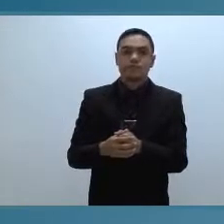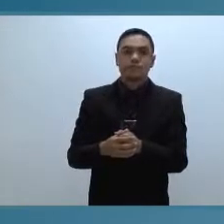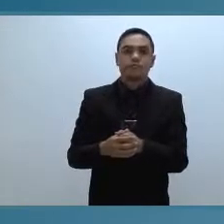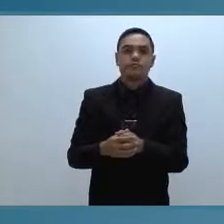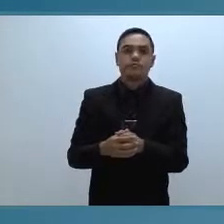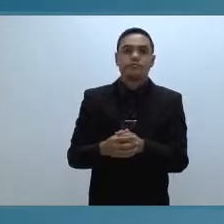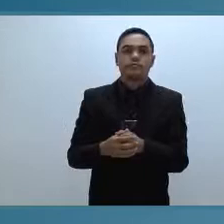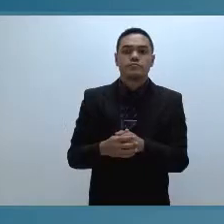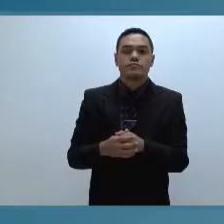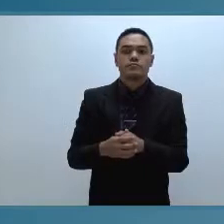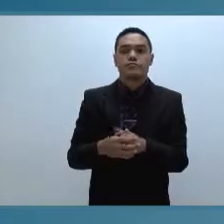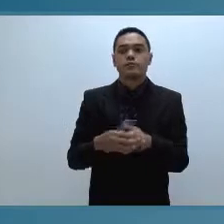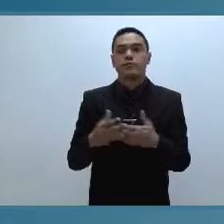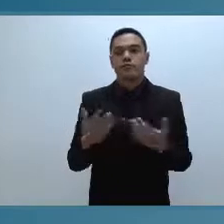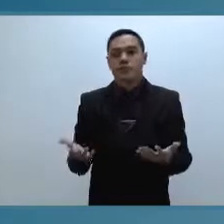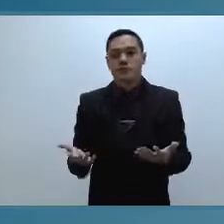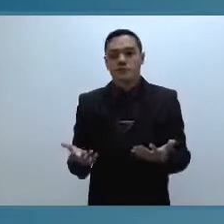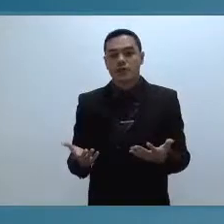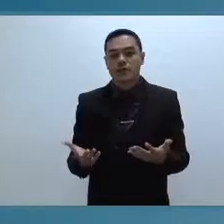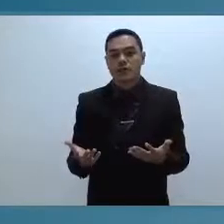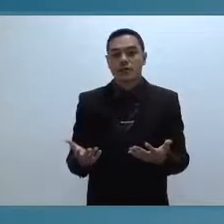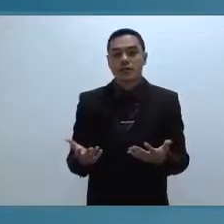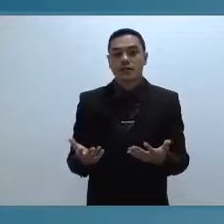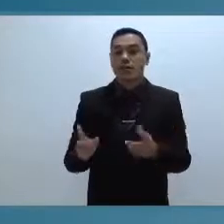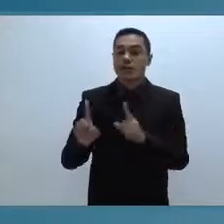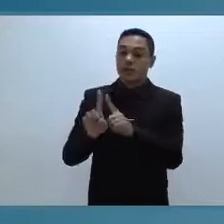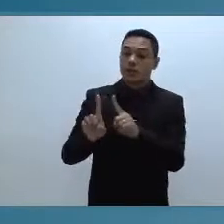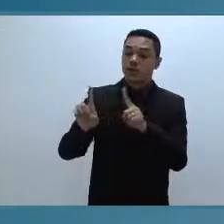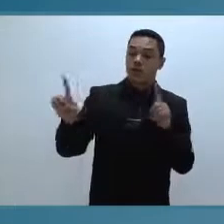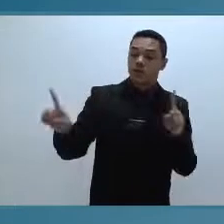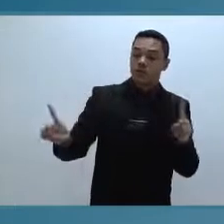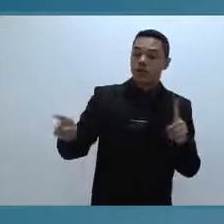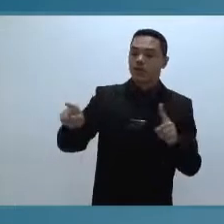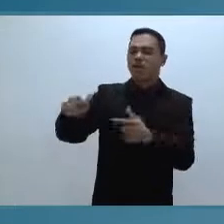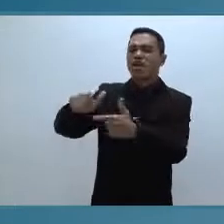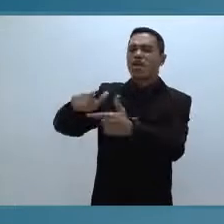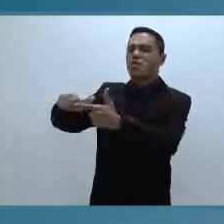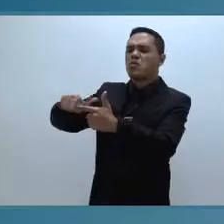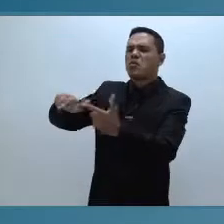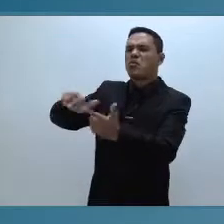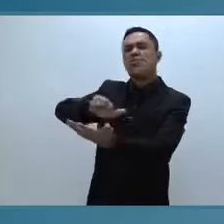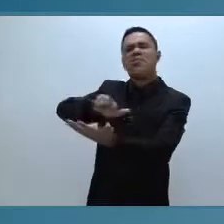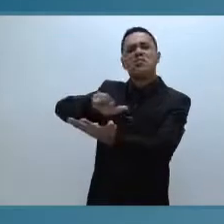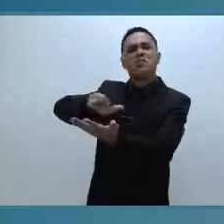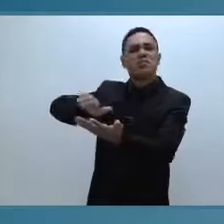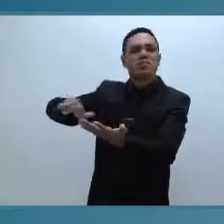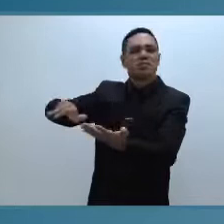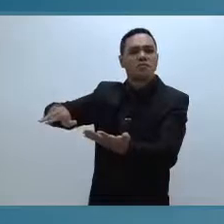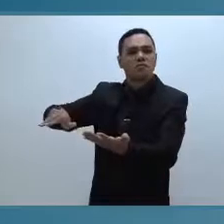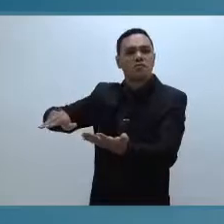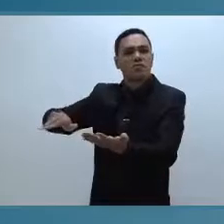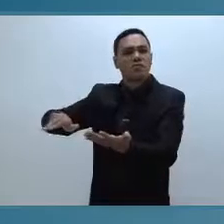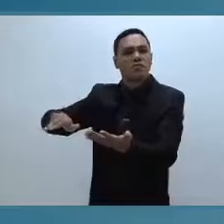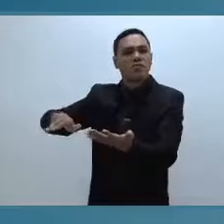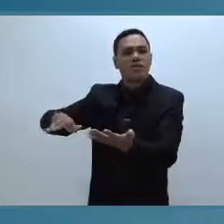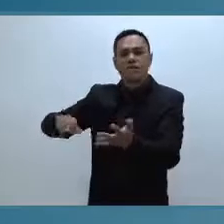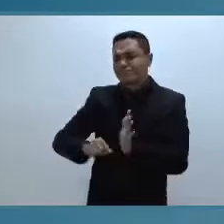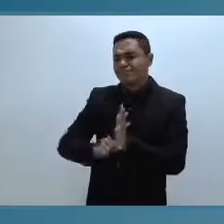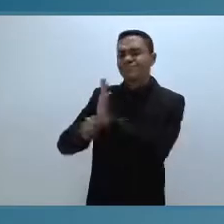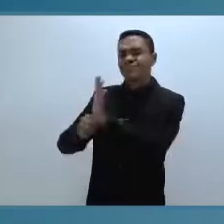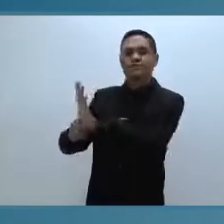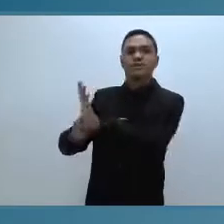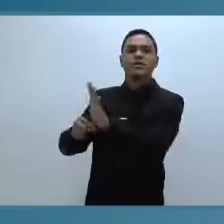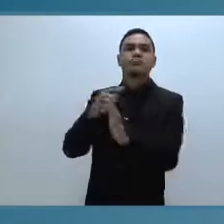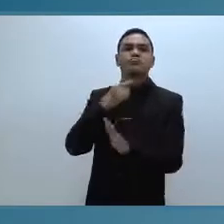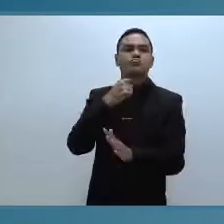indiscutível afastamento dos problemas locais e desprestígio para a função. O raciocínio se aplica por simetria ao